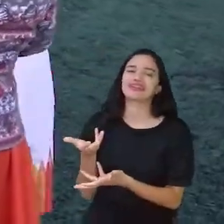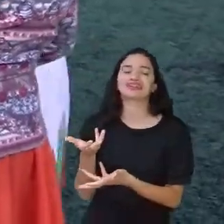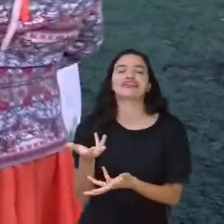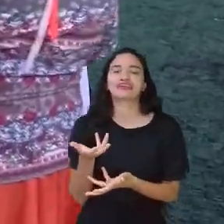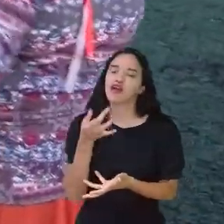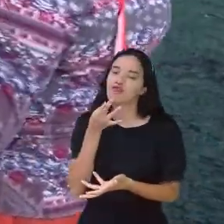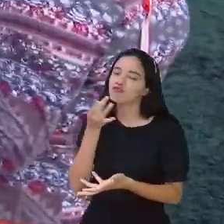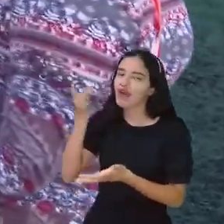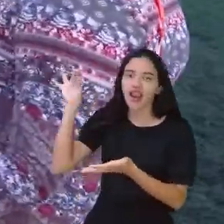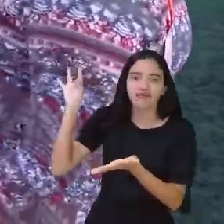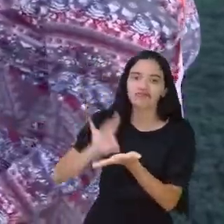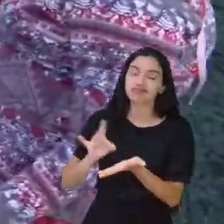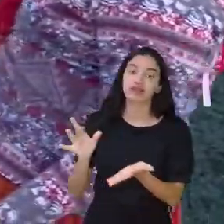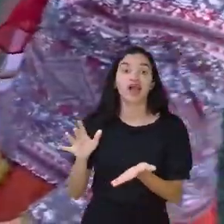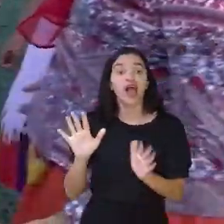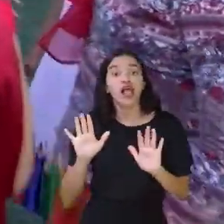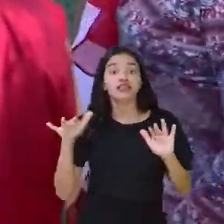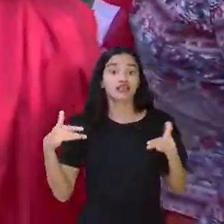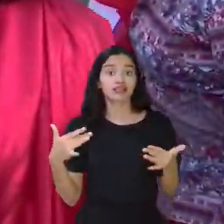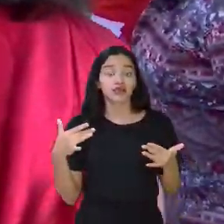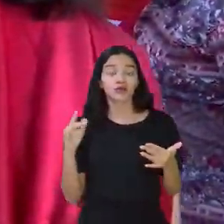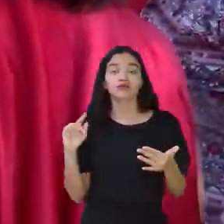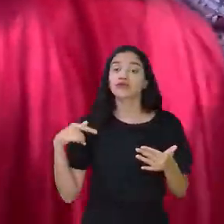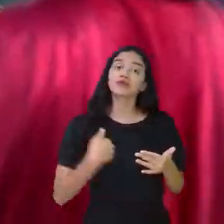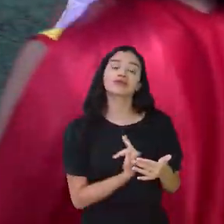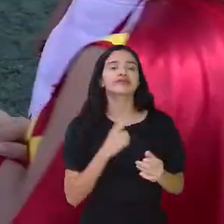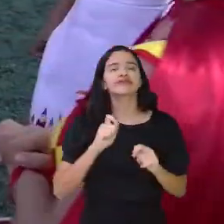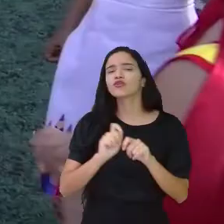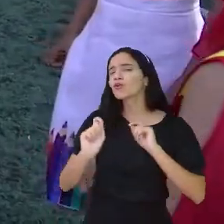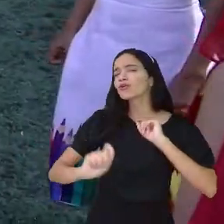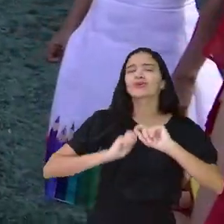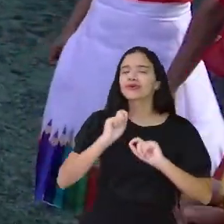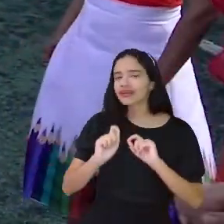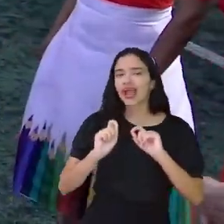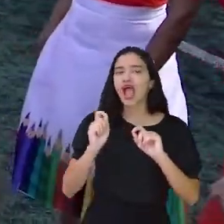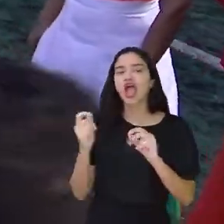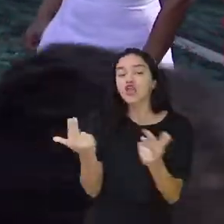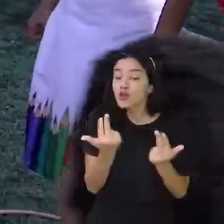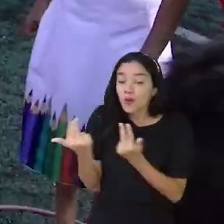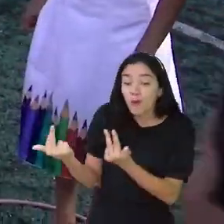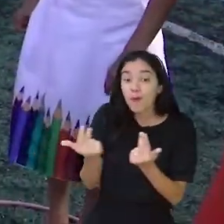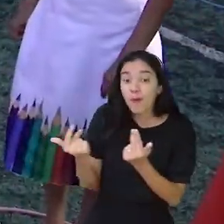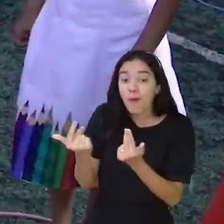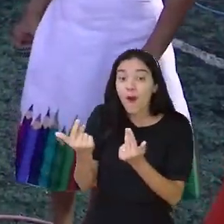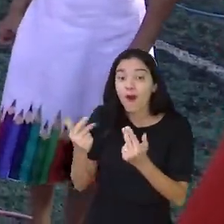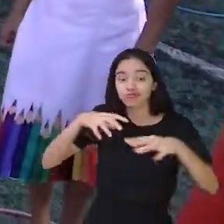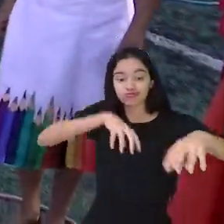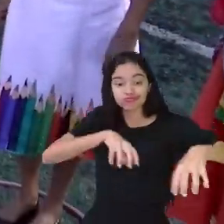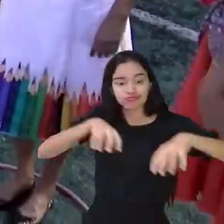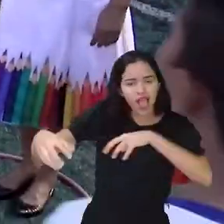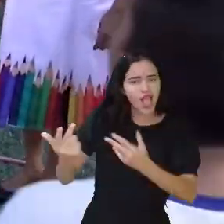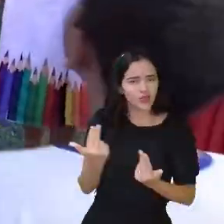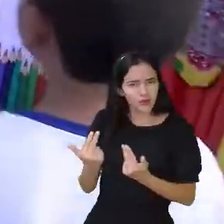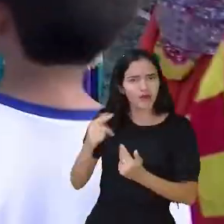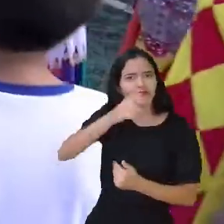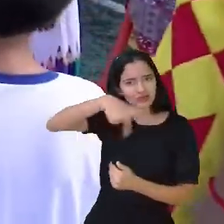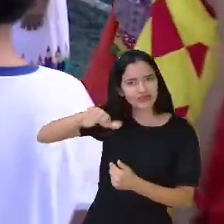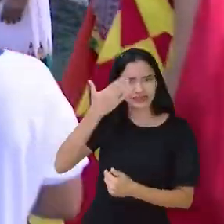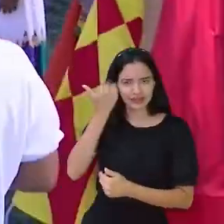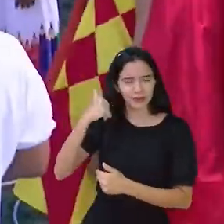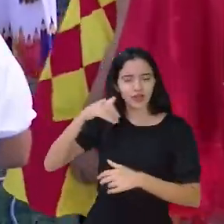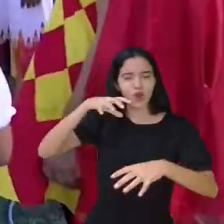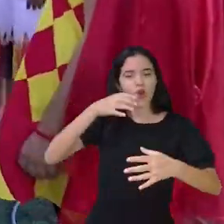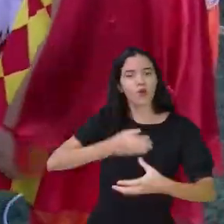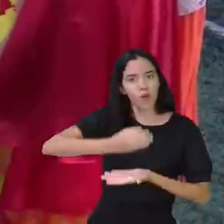então a gente vai a gente vai fazer igual você estava fazendo aí com copo vocês sabem fazer com copo não